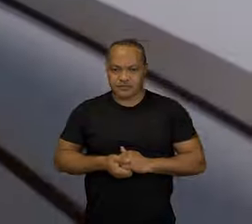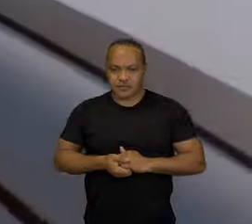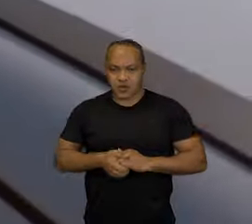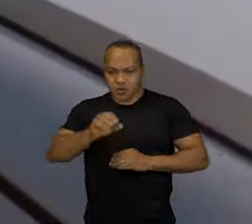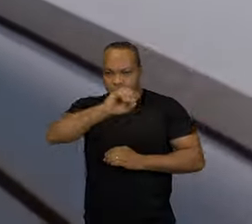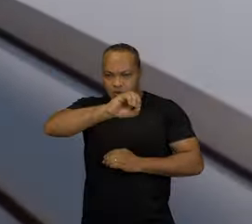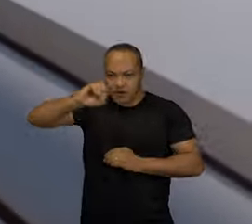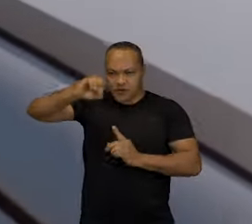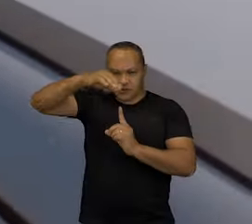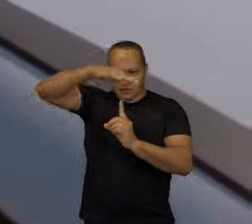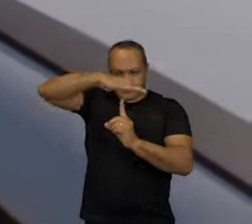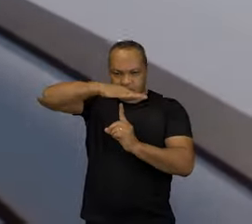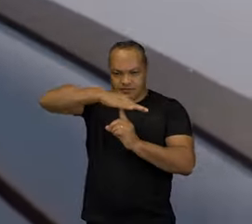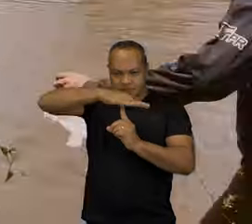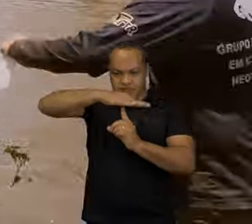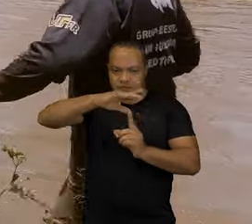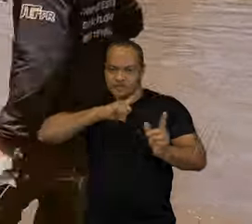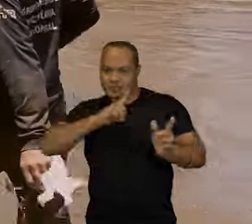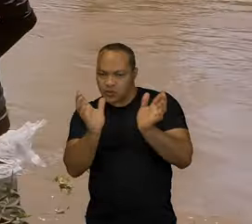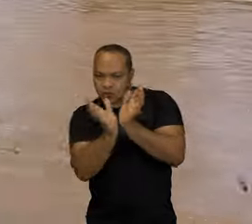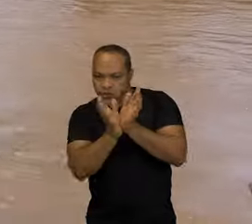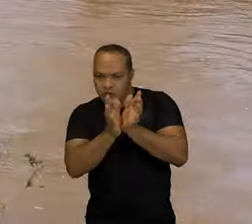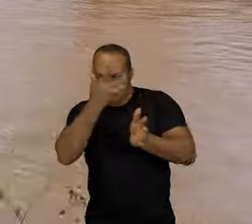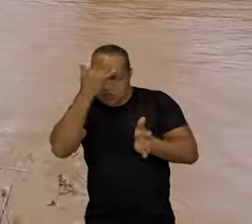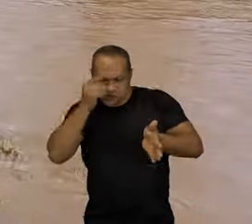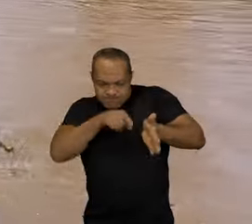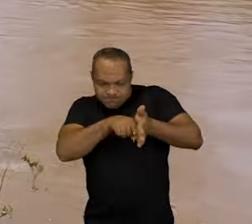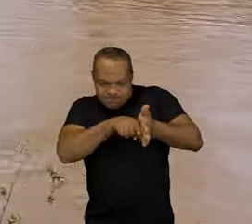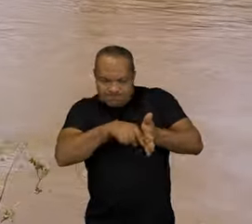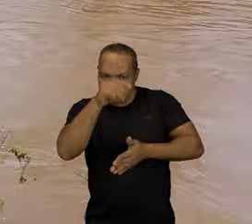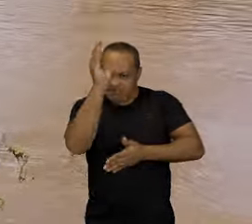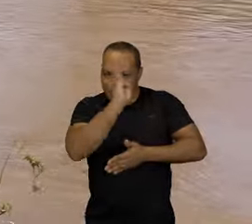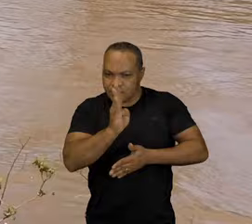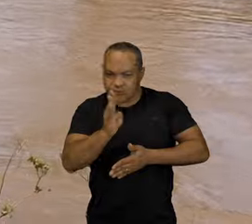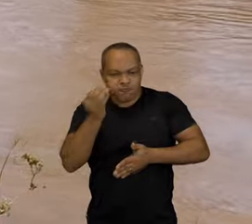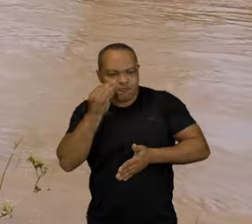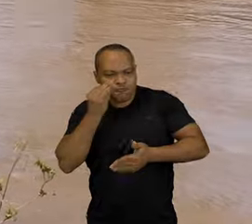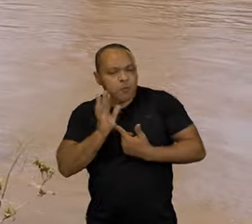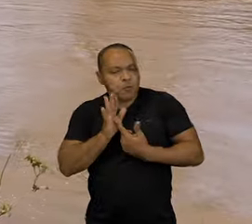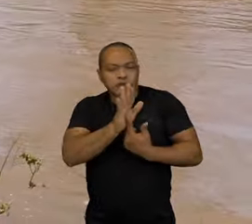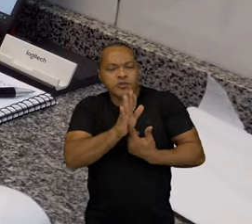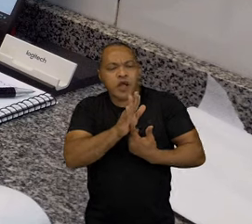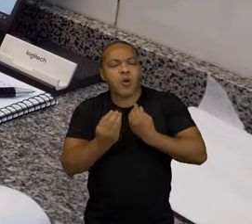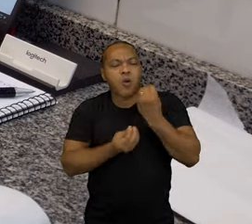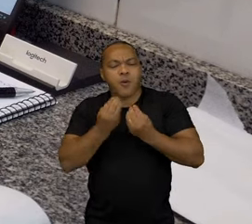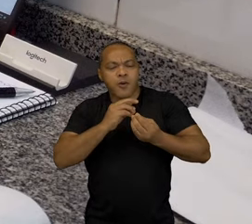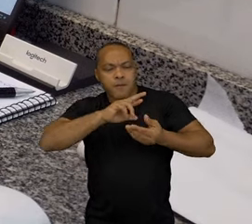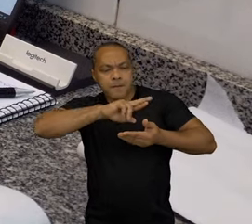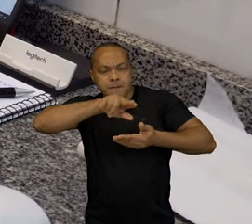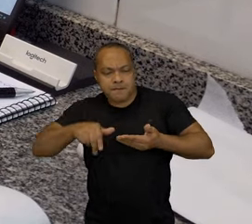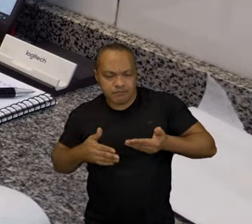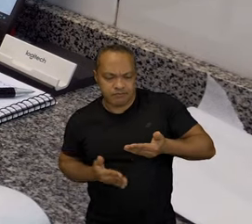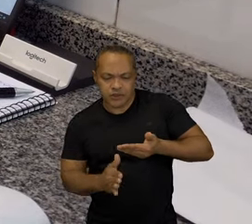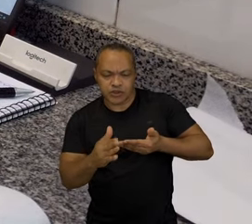No oeste do estado do Paraná, um grupo de pesquisadores brasileiros busca revelar as espécies de peixes de